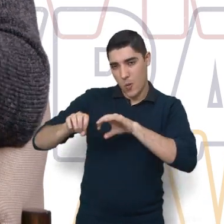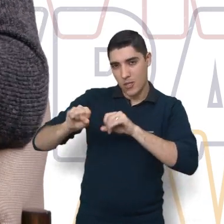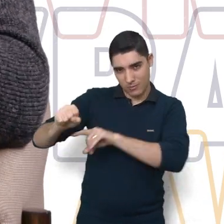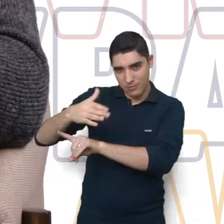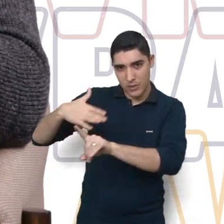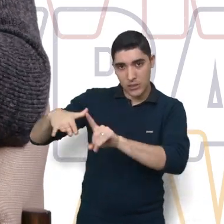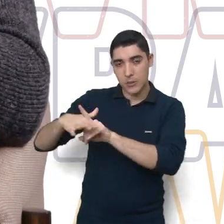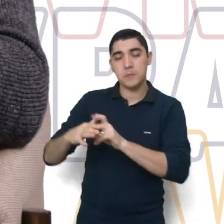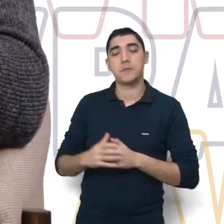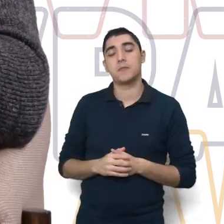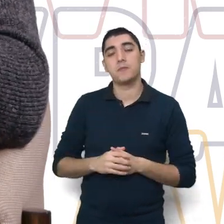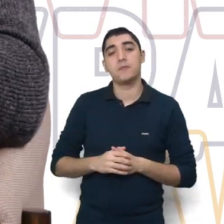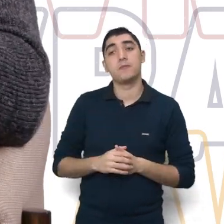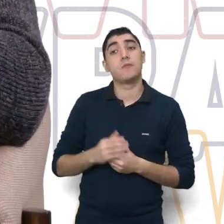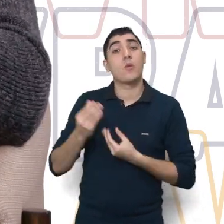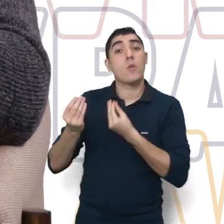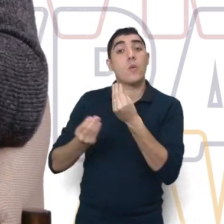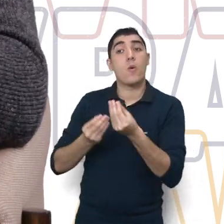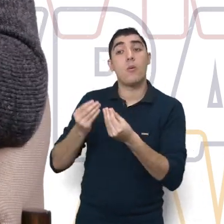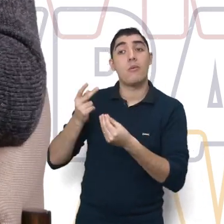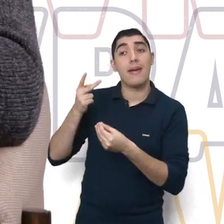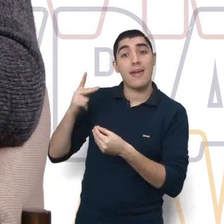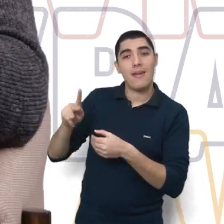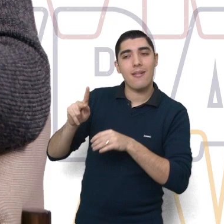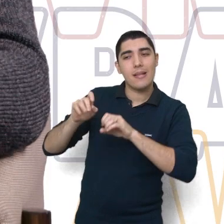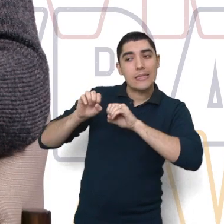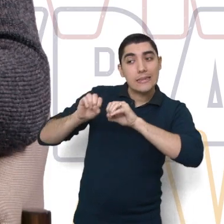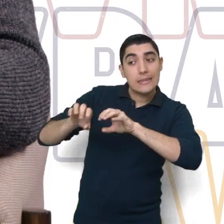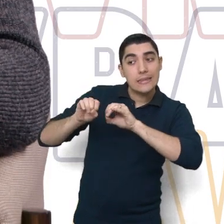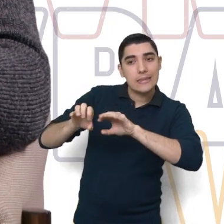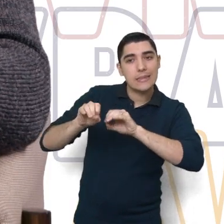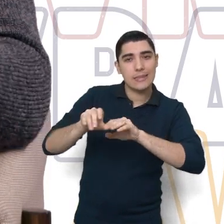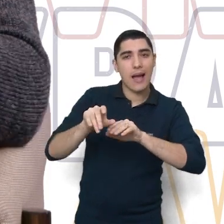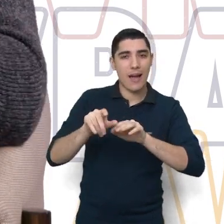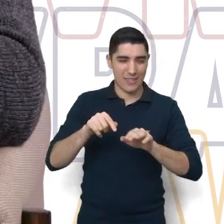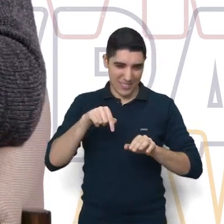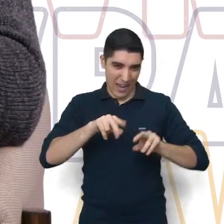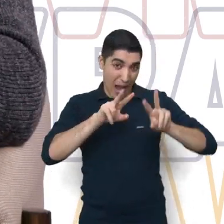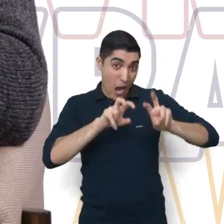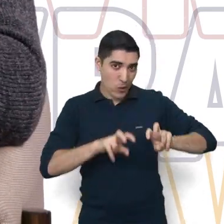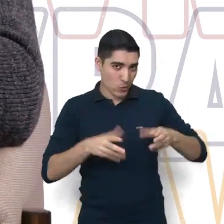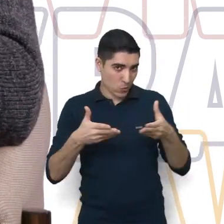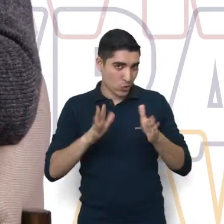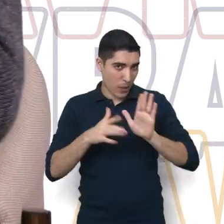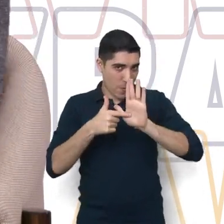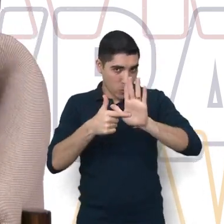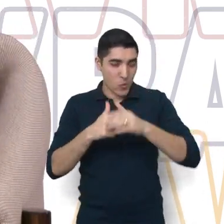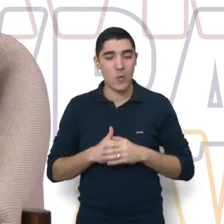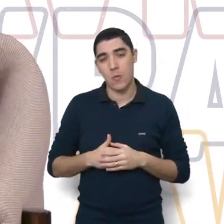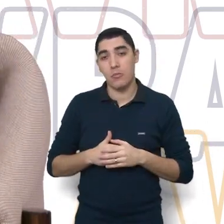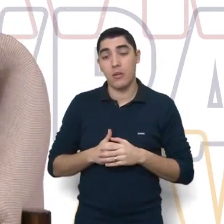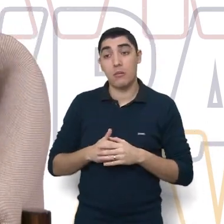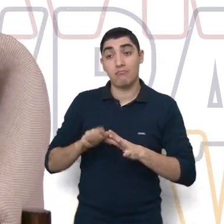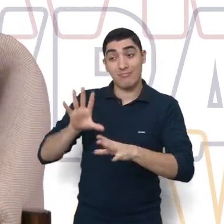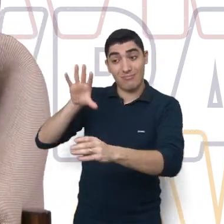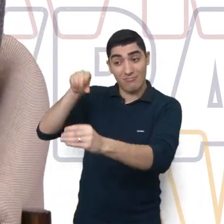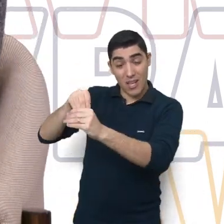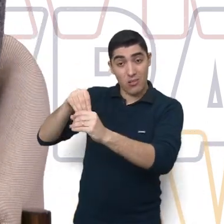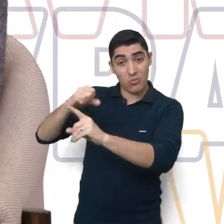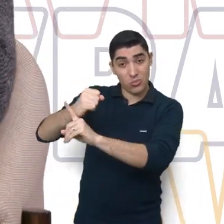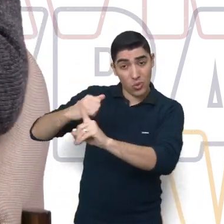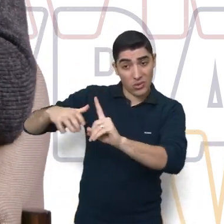coloca e transmite esses valores ambientais que a gente tem discutido é frente a uma sociedade de consumo